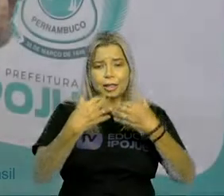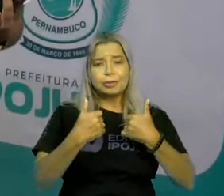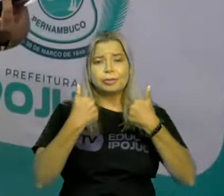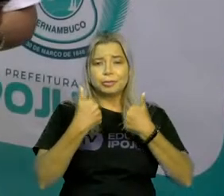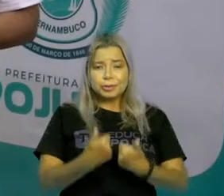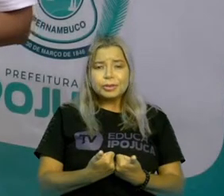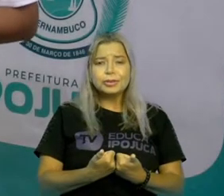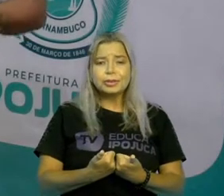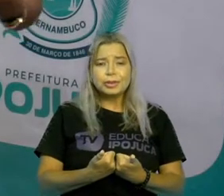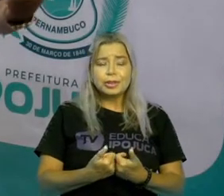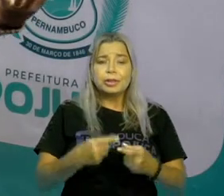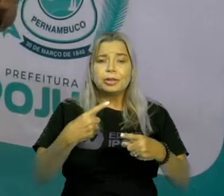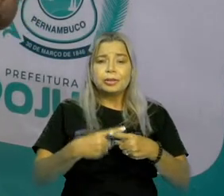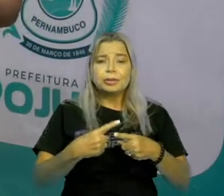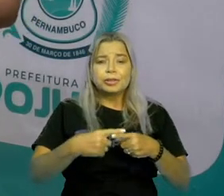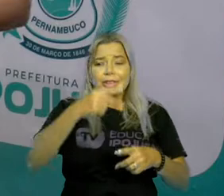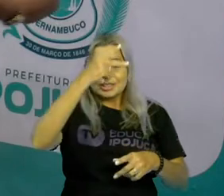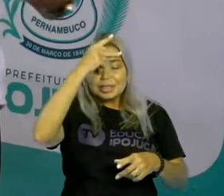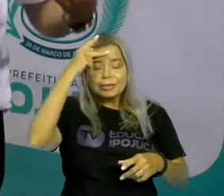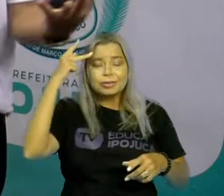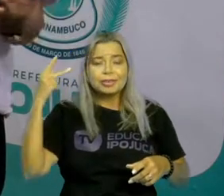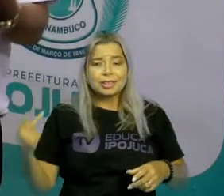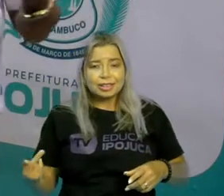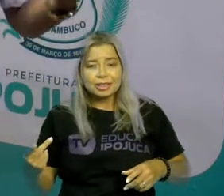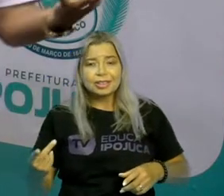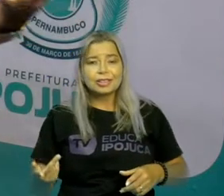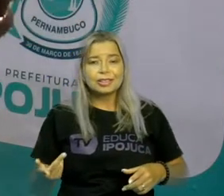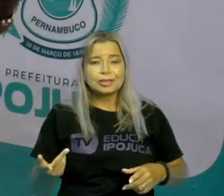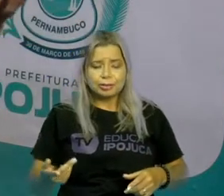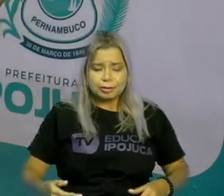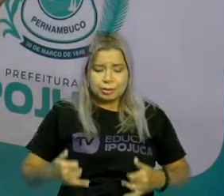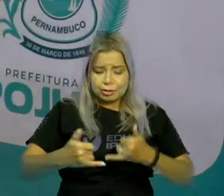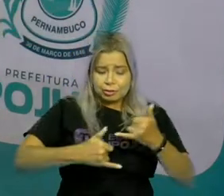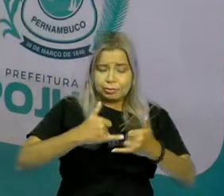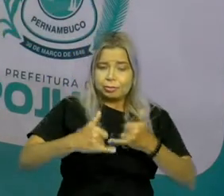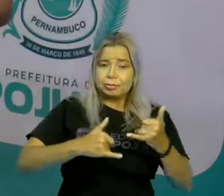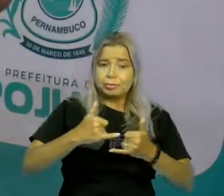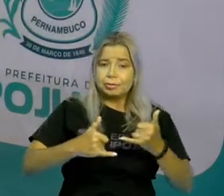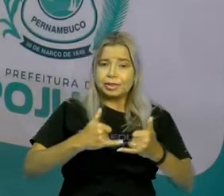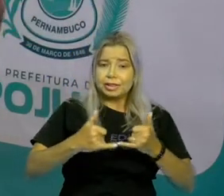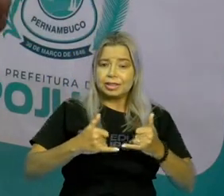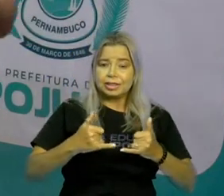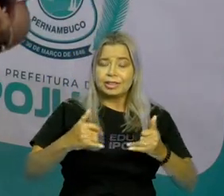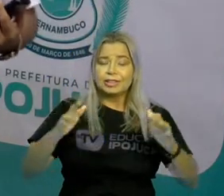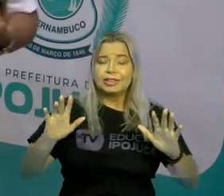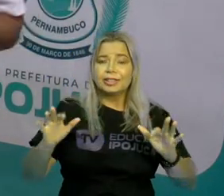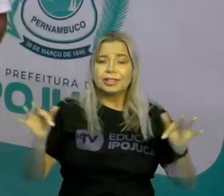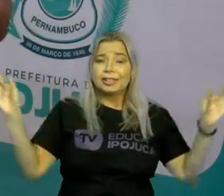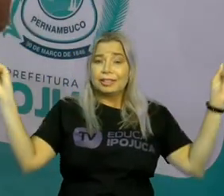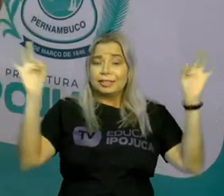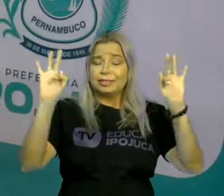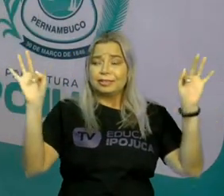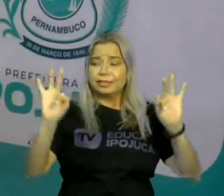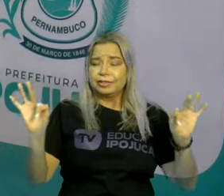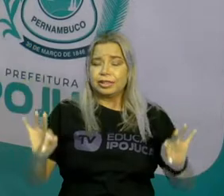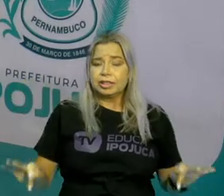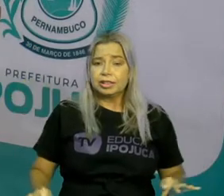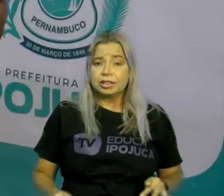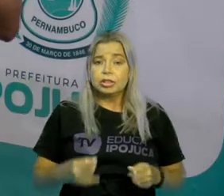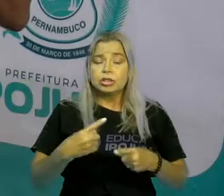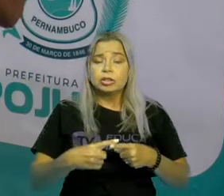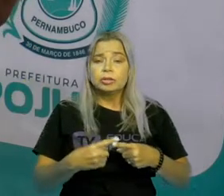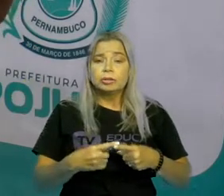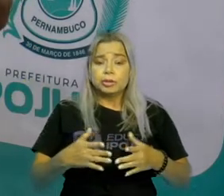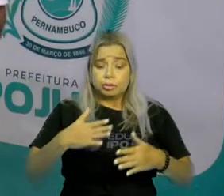divertindo? Tem um processo de alegria que está sendo jogado nesse momento, né? O corpo se movimenta, as pessoas